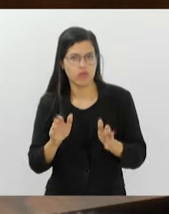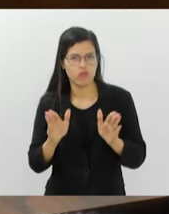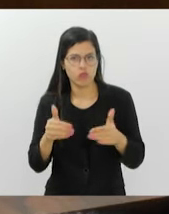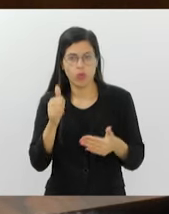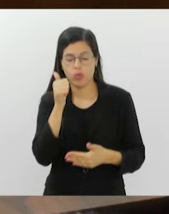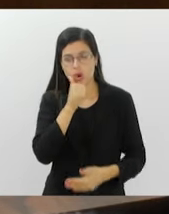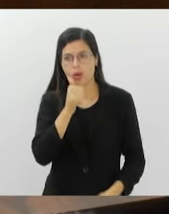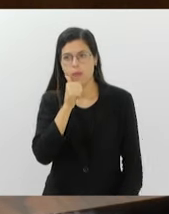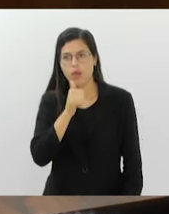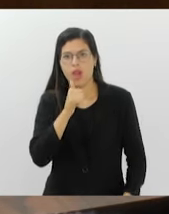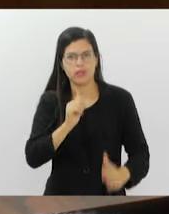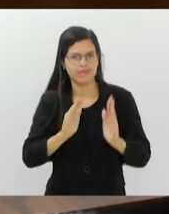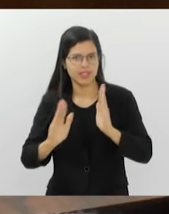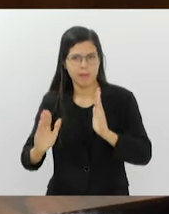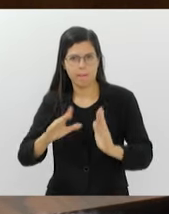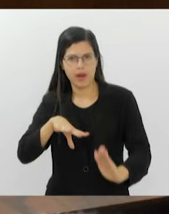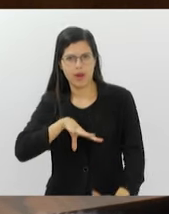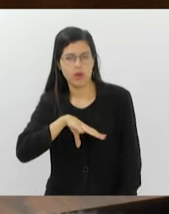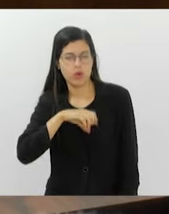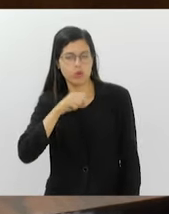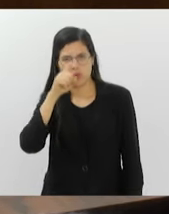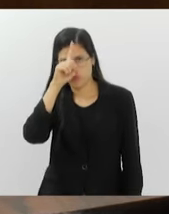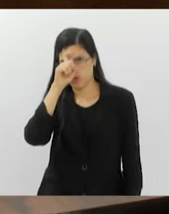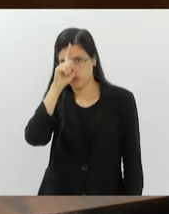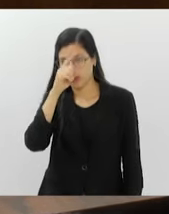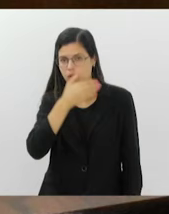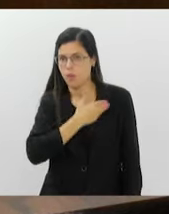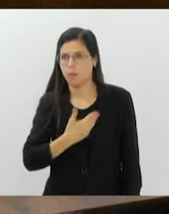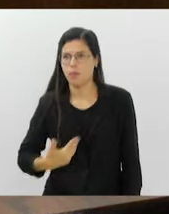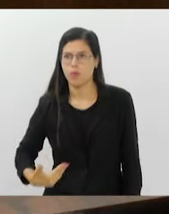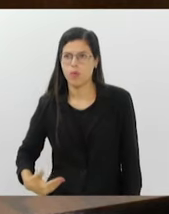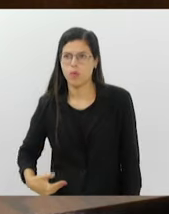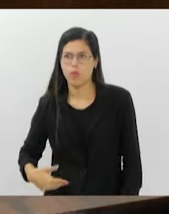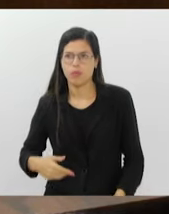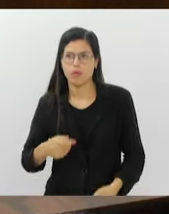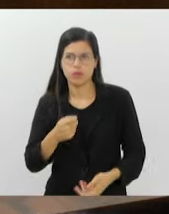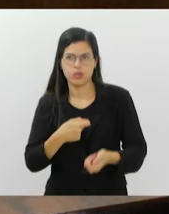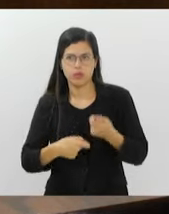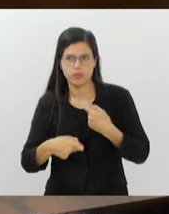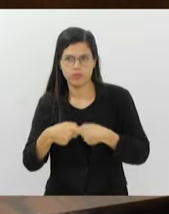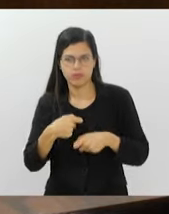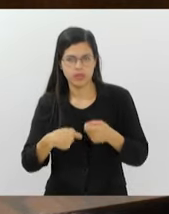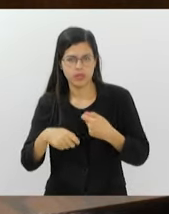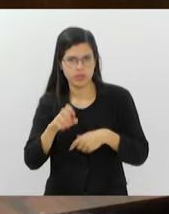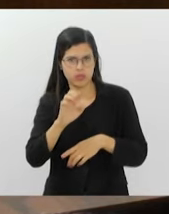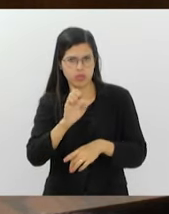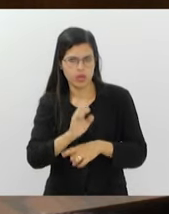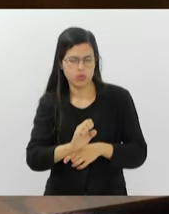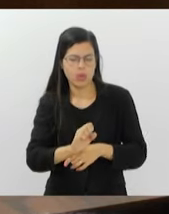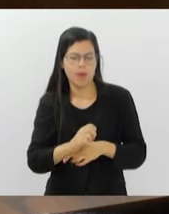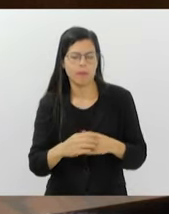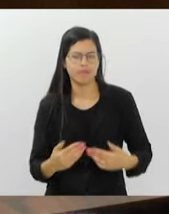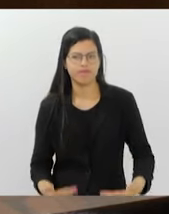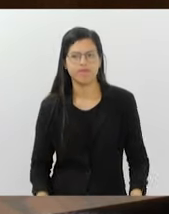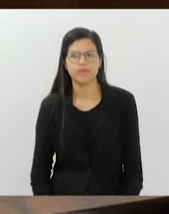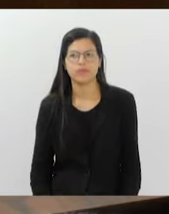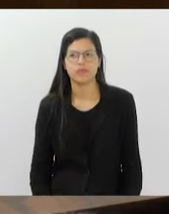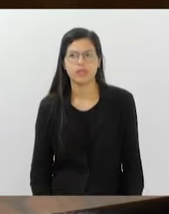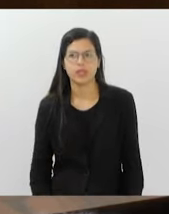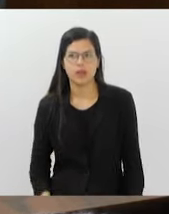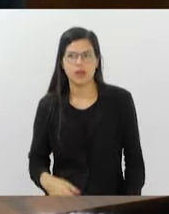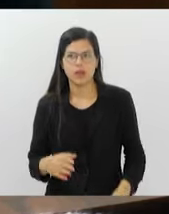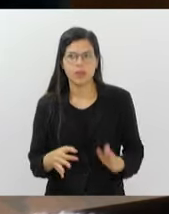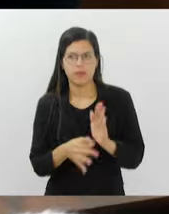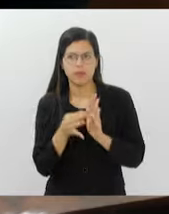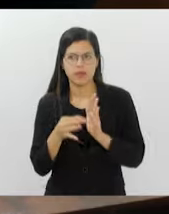nessas condições nos hospitais públicos de administração Estadual no âmbito do Estado do Rio de Janeiro então meu parecer